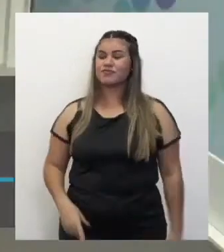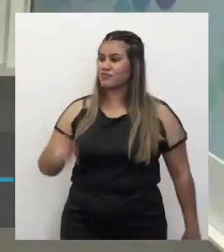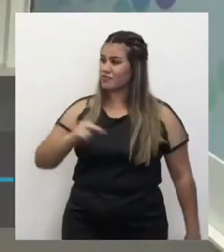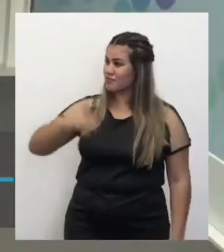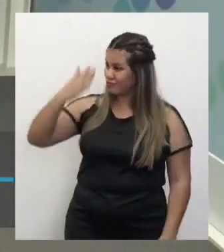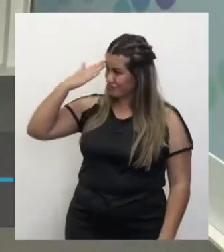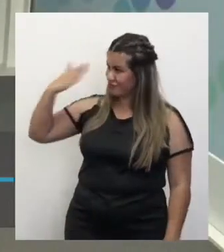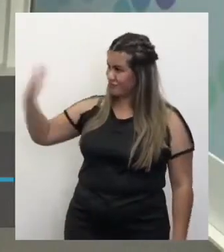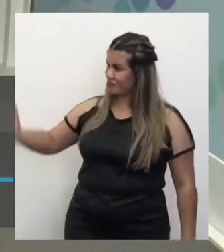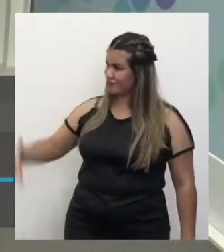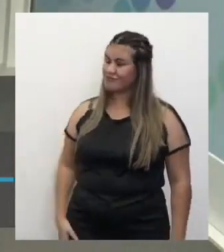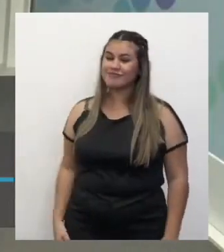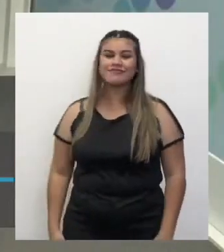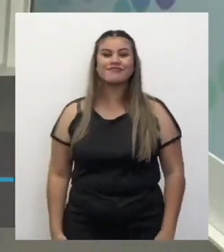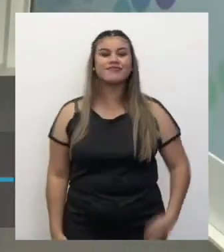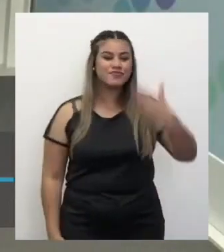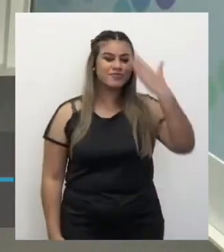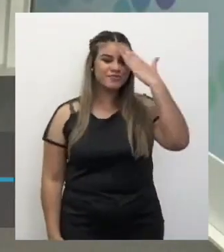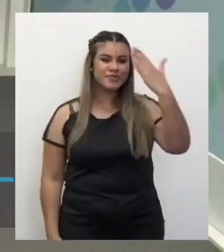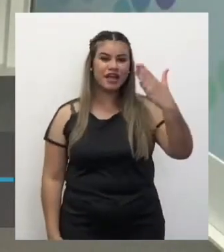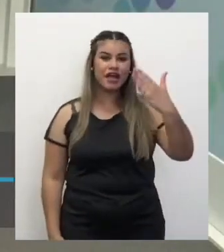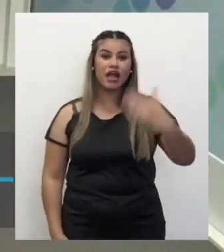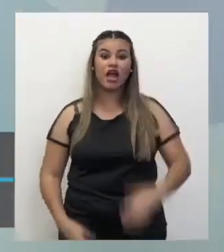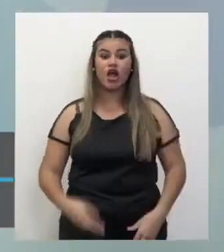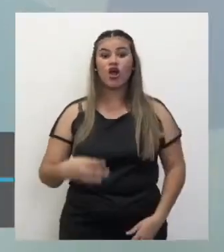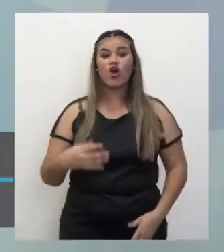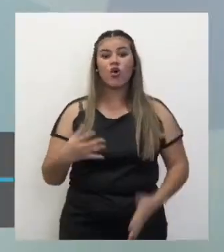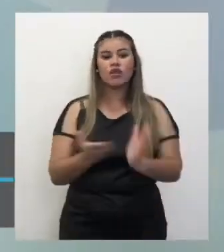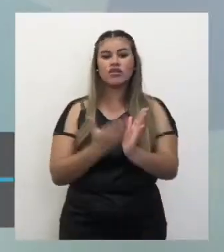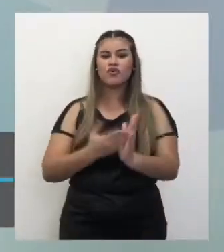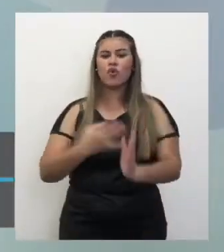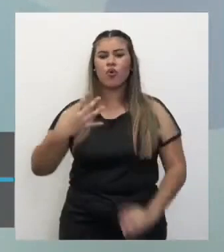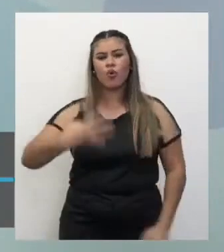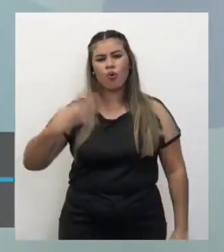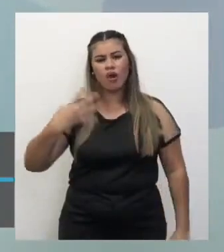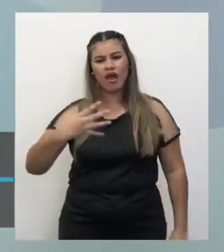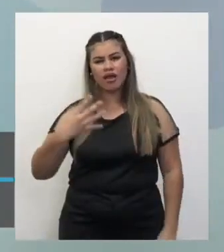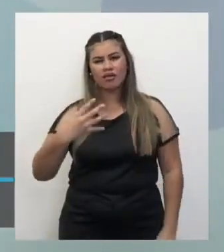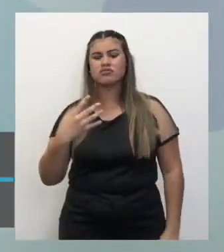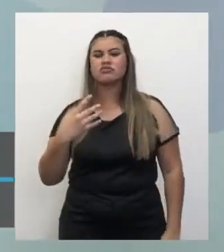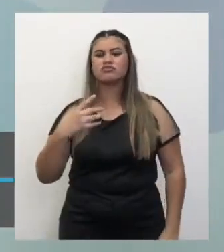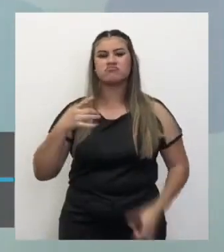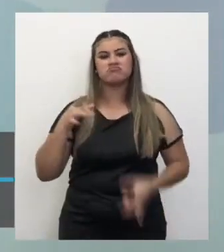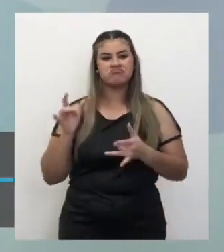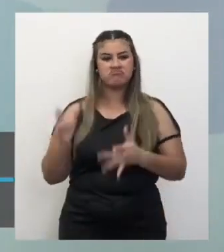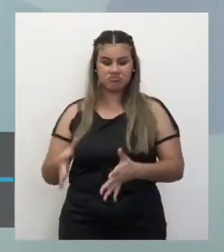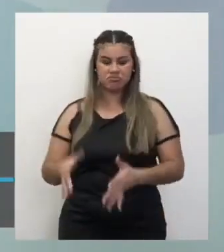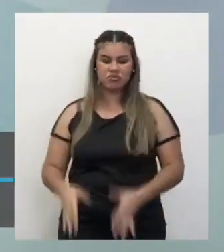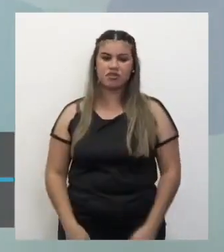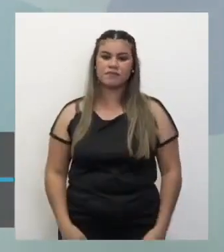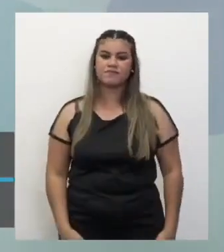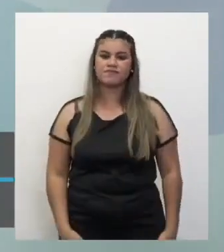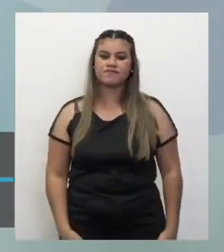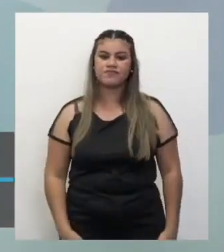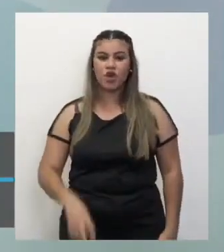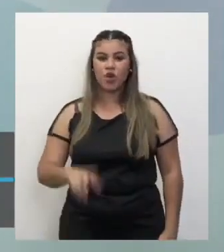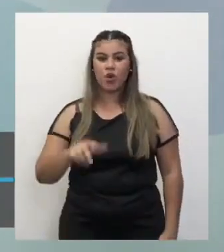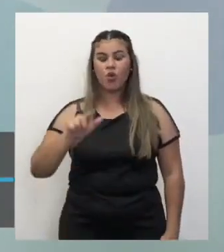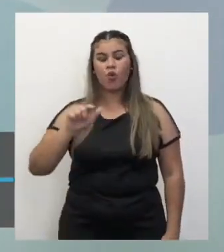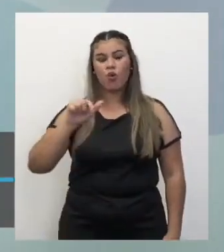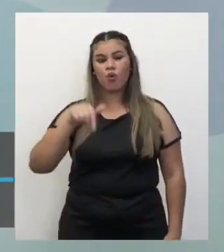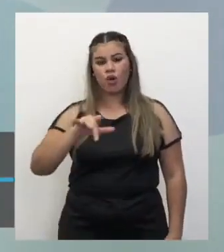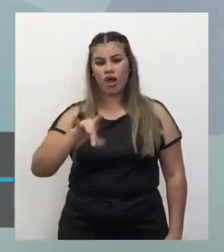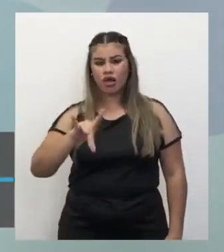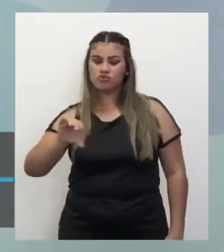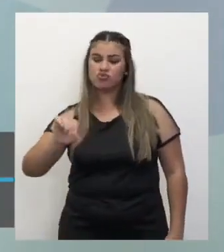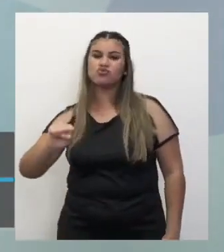muito obrigado. Obrigada. Só quero falar do livro Quarto de Despejo, que é sensacional também, que vocês indicaram. Enfim, continua lá no Instagram, continua lá com